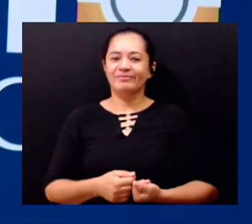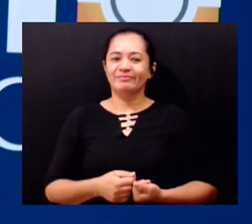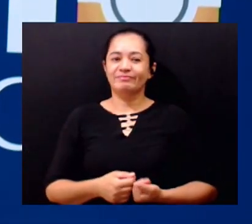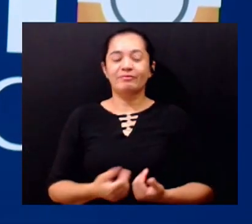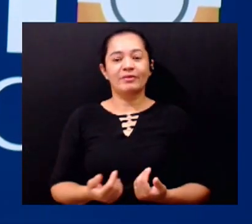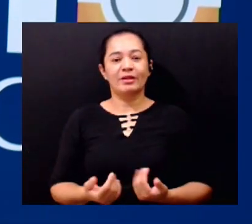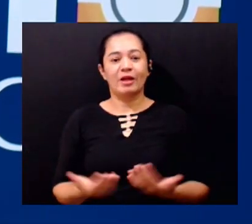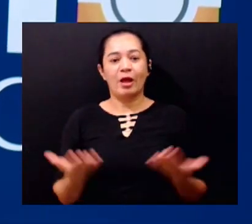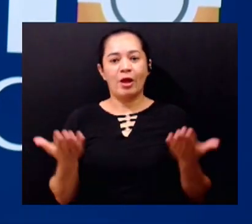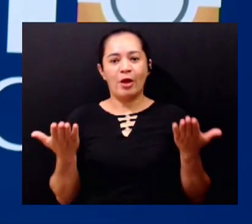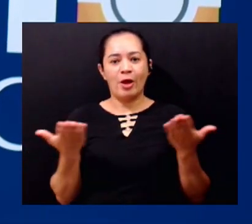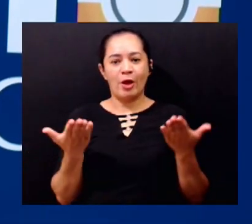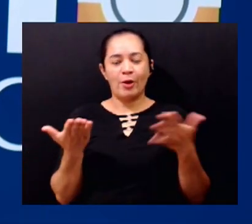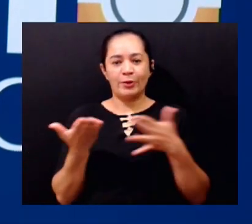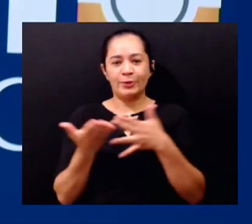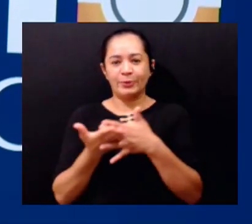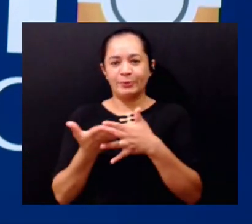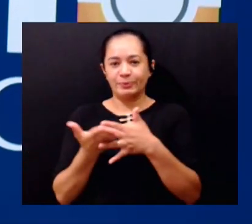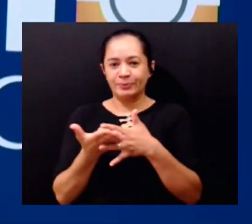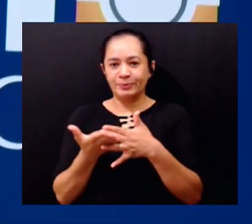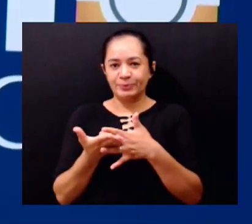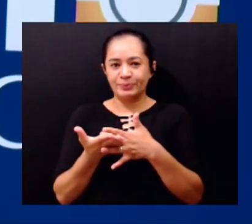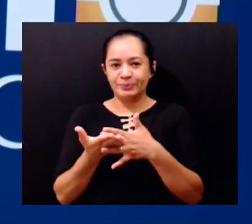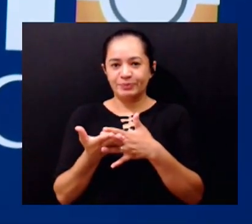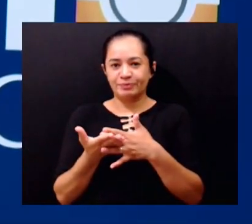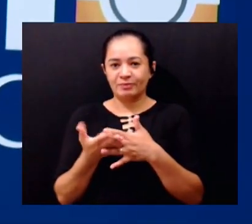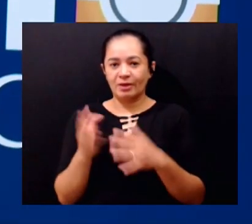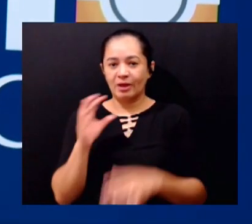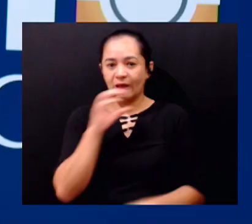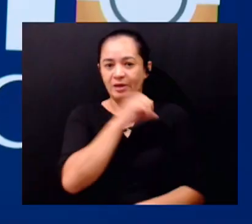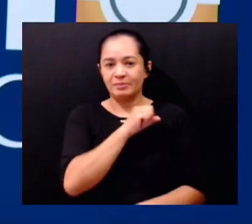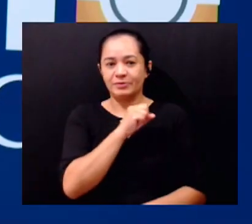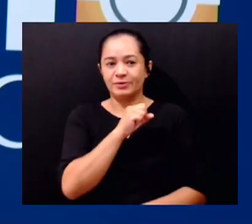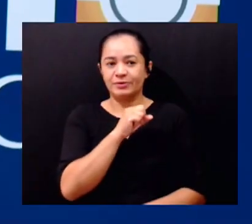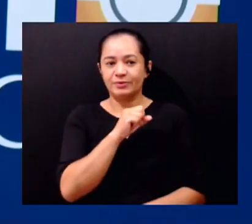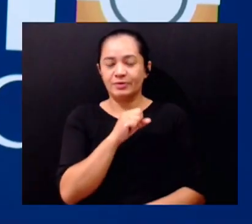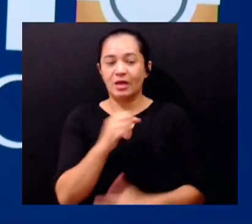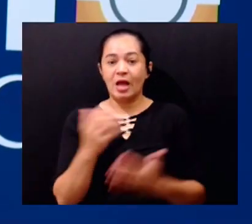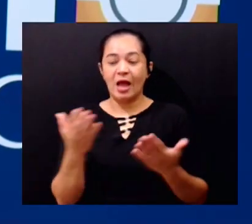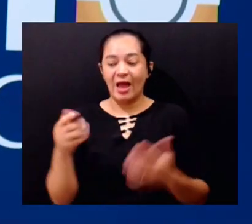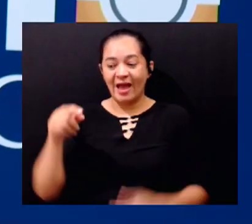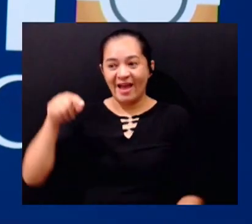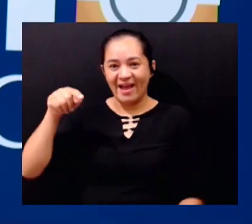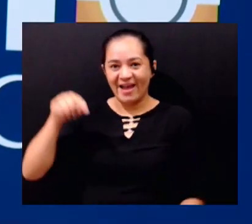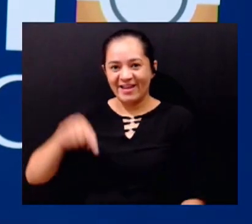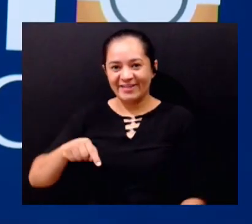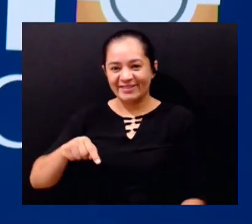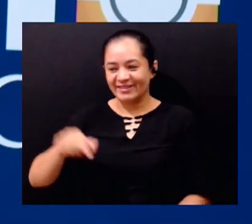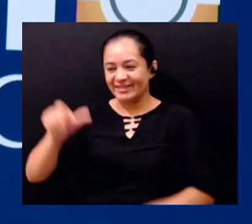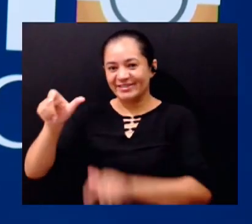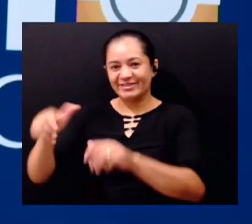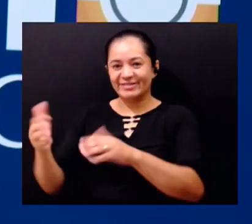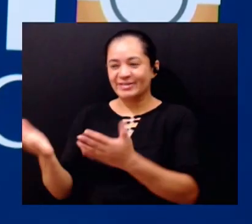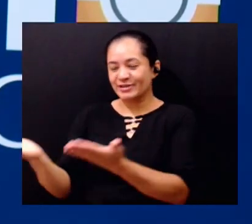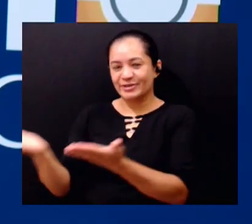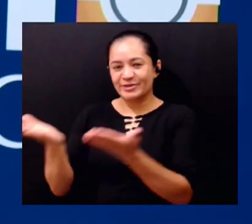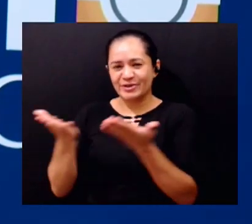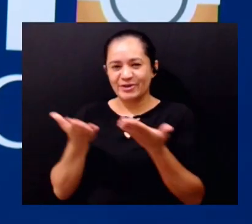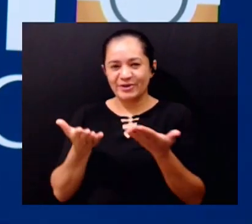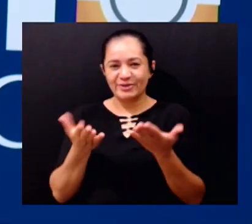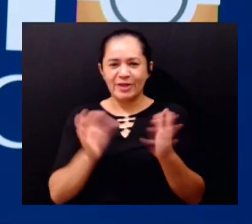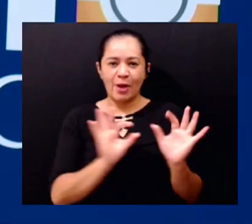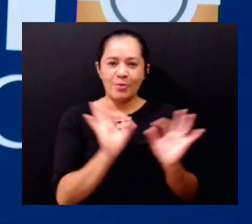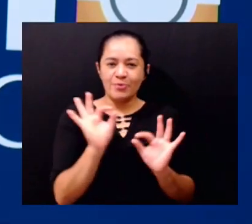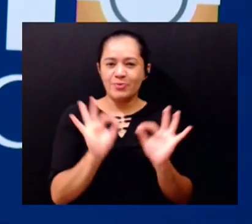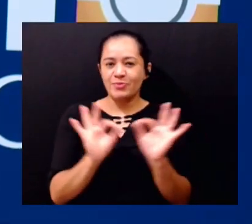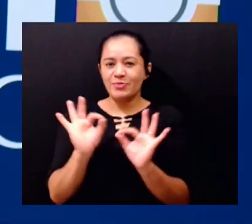break breve, rapidinho. Nós já estamos recebendo aqui nos estúdios os nossos convidados, o pessoal está se ajeitando e já já a